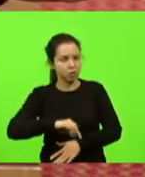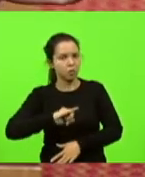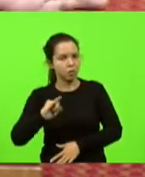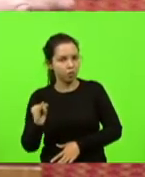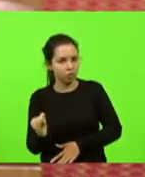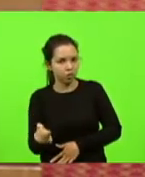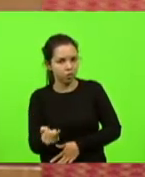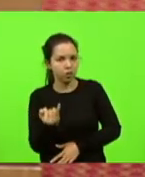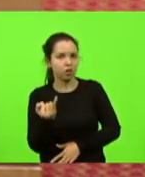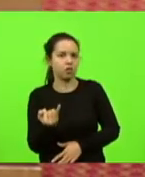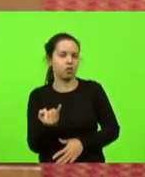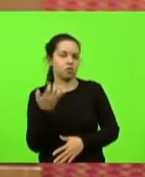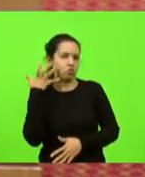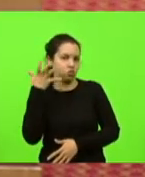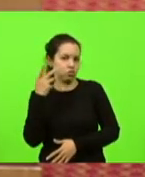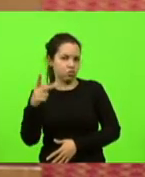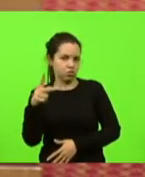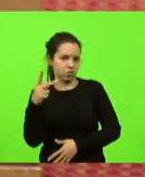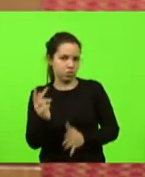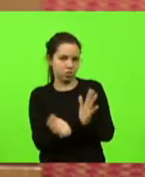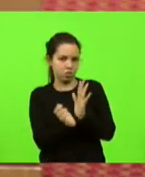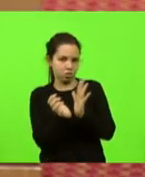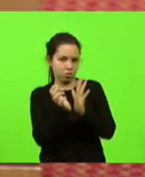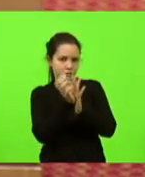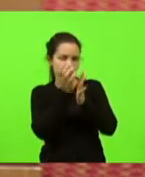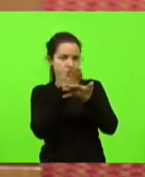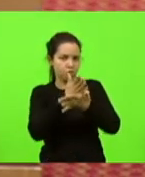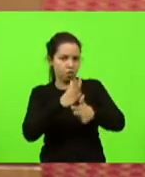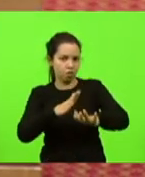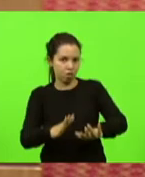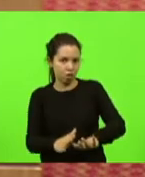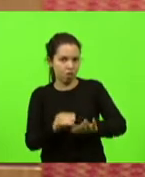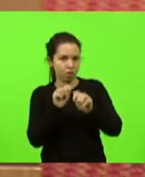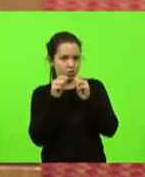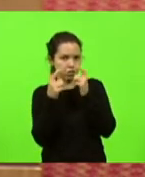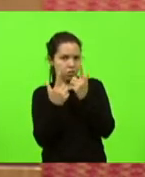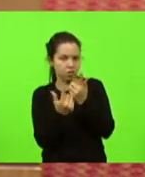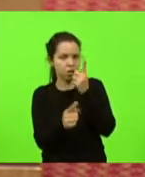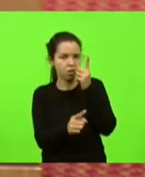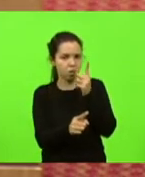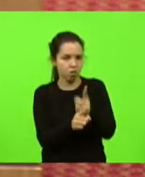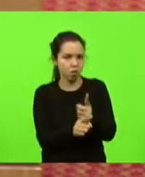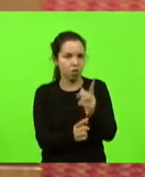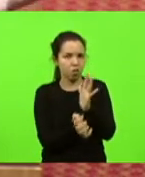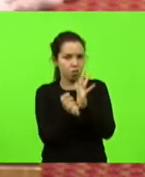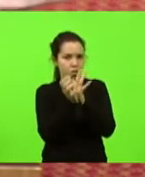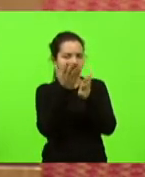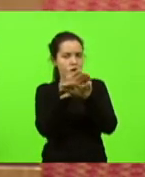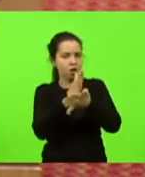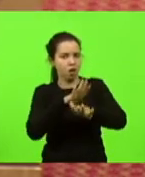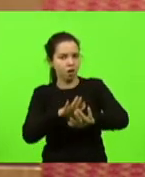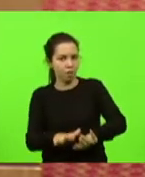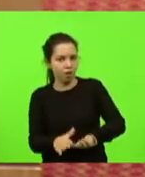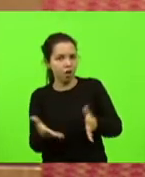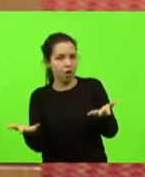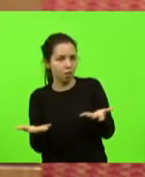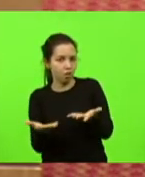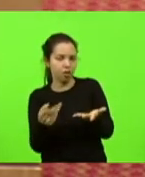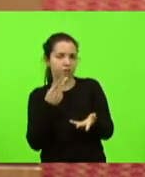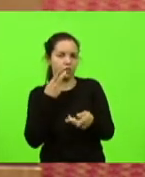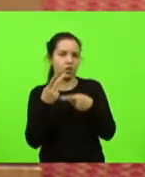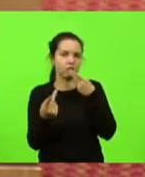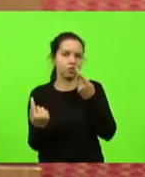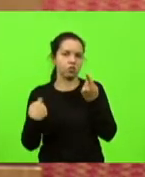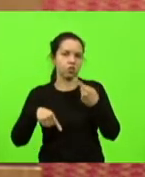tem que desburocratizar, aí quando a Assembleia encontra uma forma de desburocratizar, nós somos